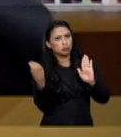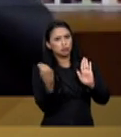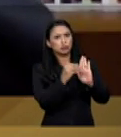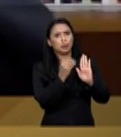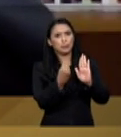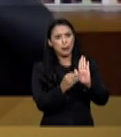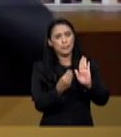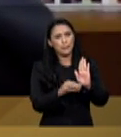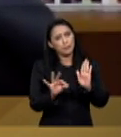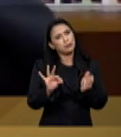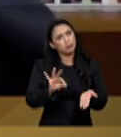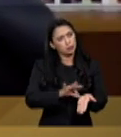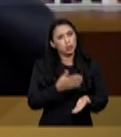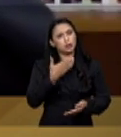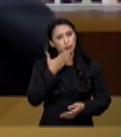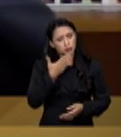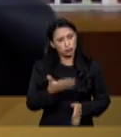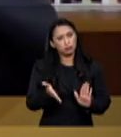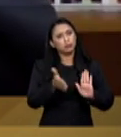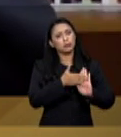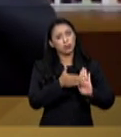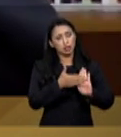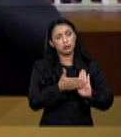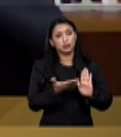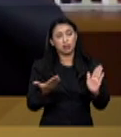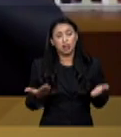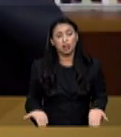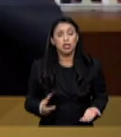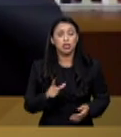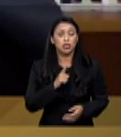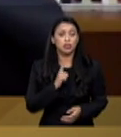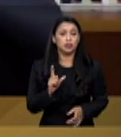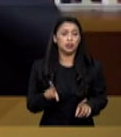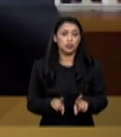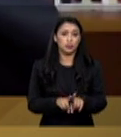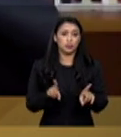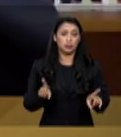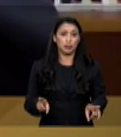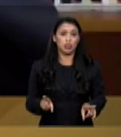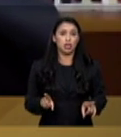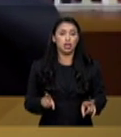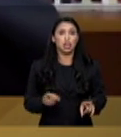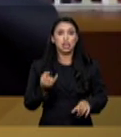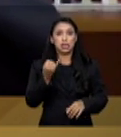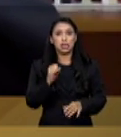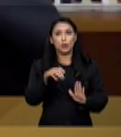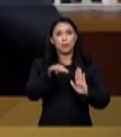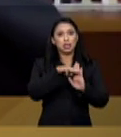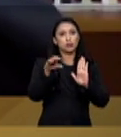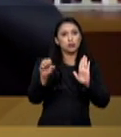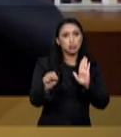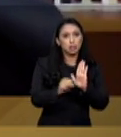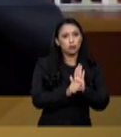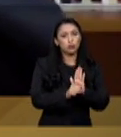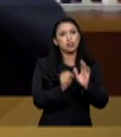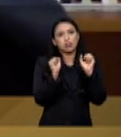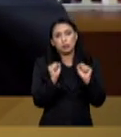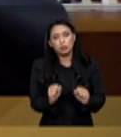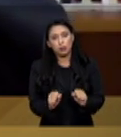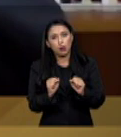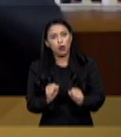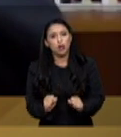dos impetrantes, do seu direito de propositura, nem tampouco do cabimento do mandado de segurança. Na hipótese,